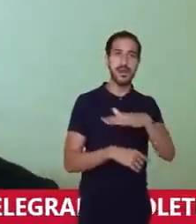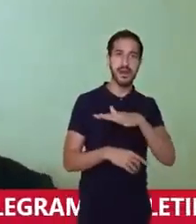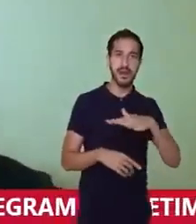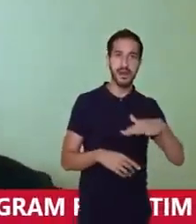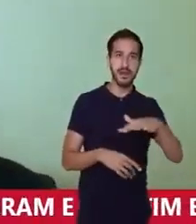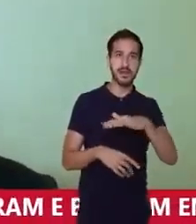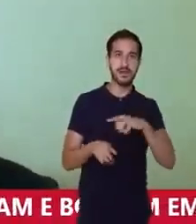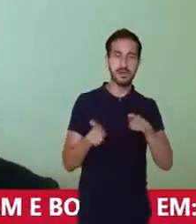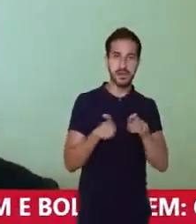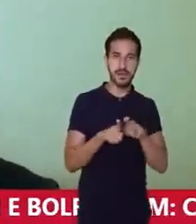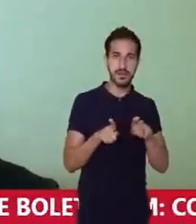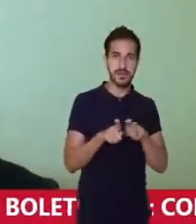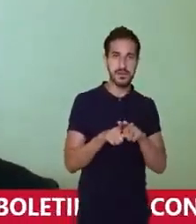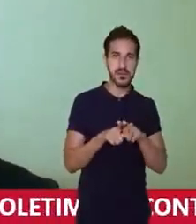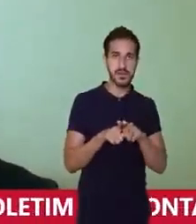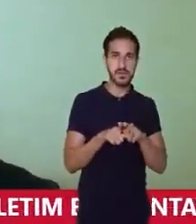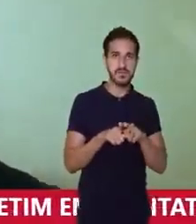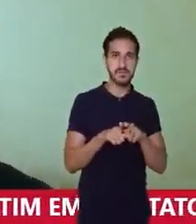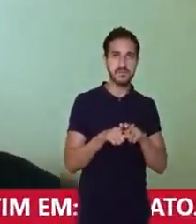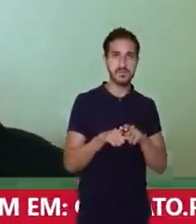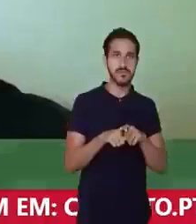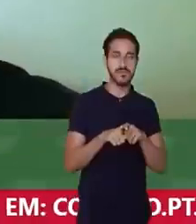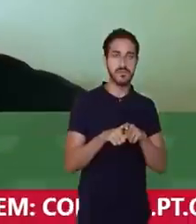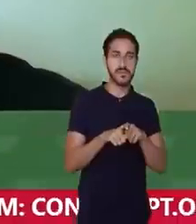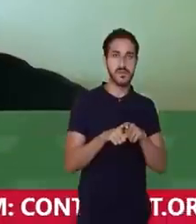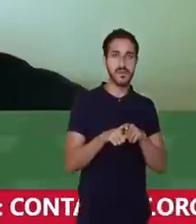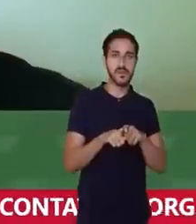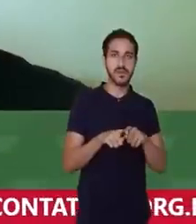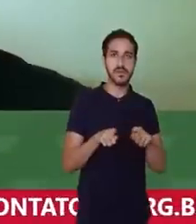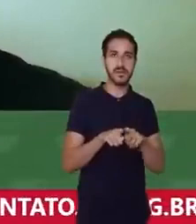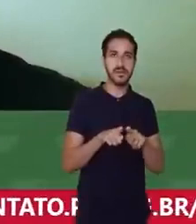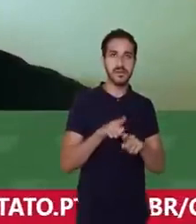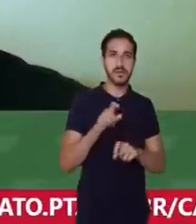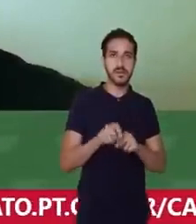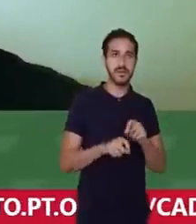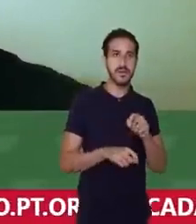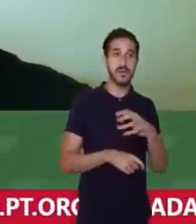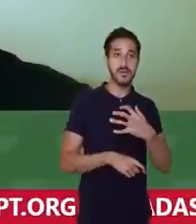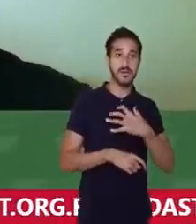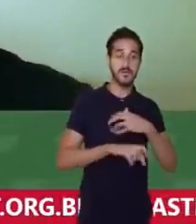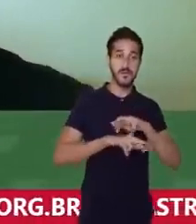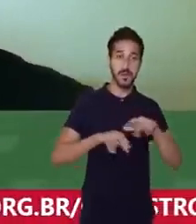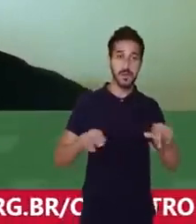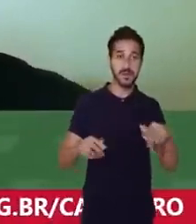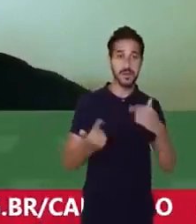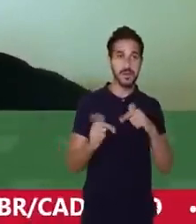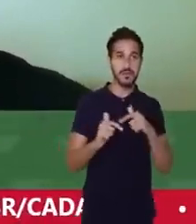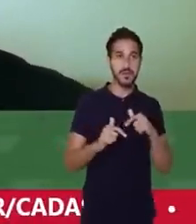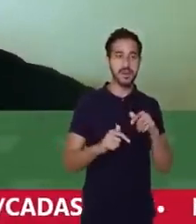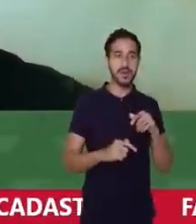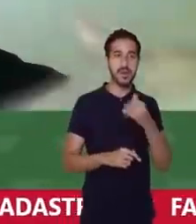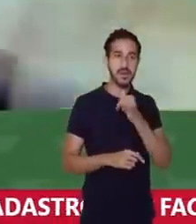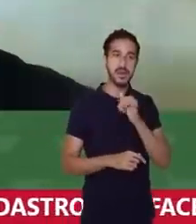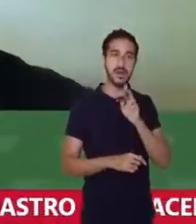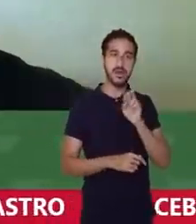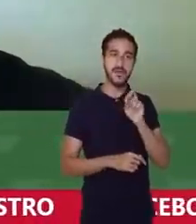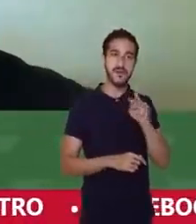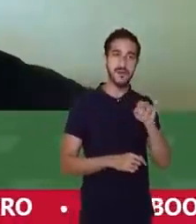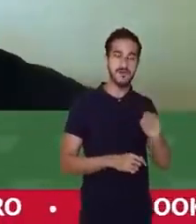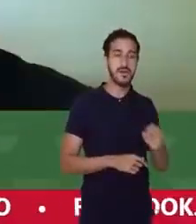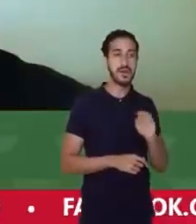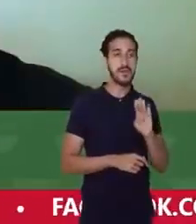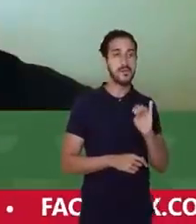na área também, ela tem de buscar também formas de atuar com os renováveis. O biodiesel